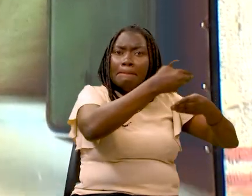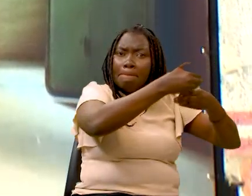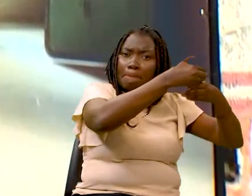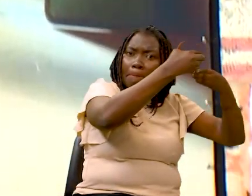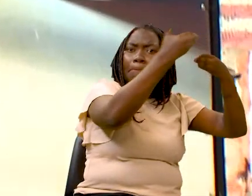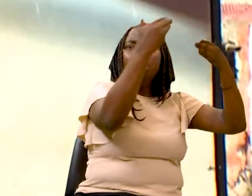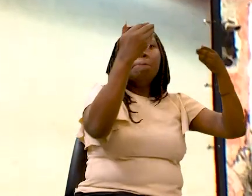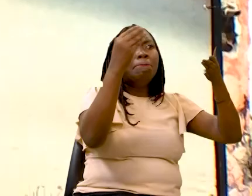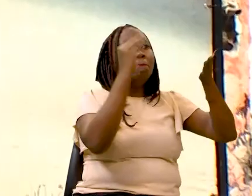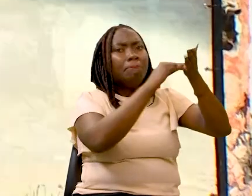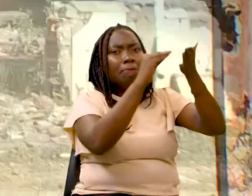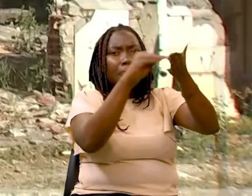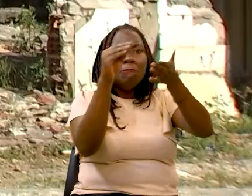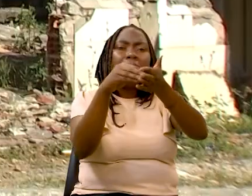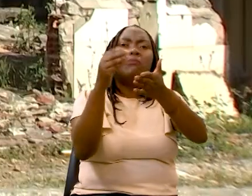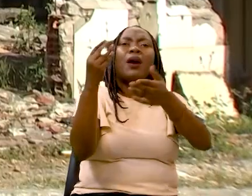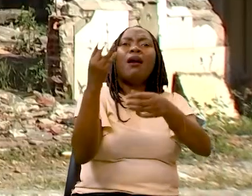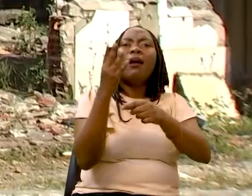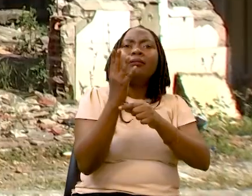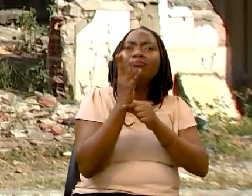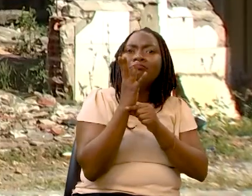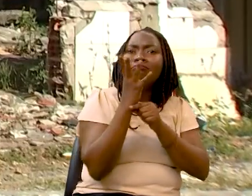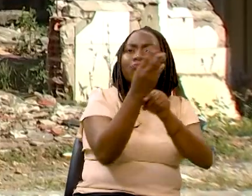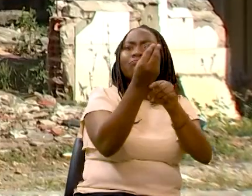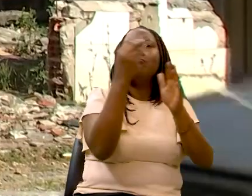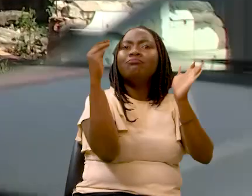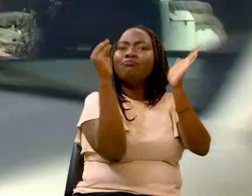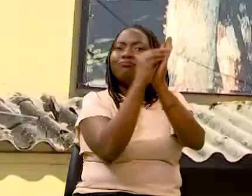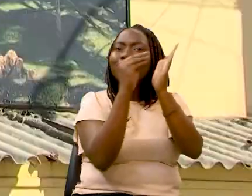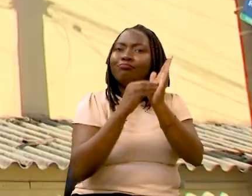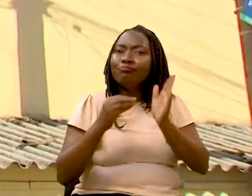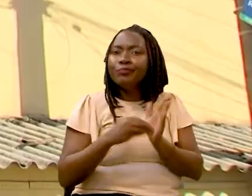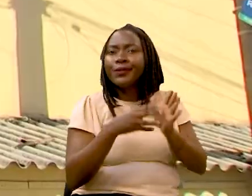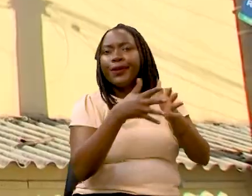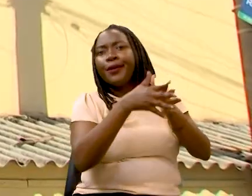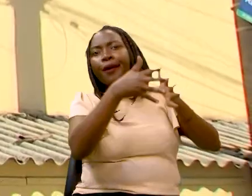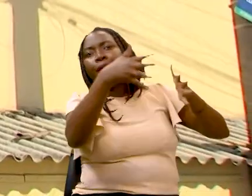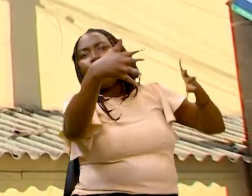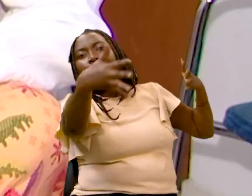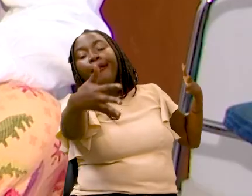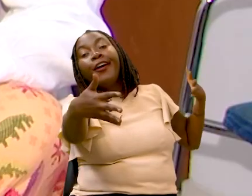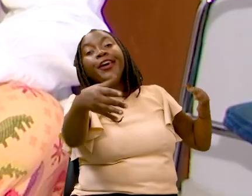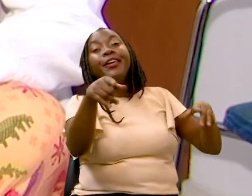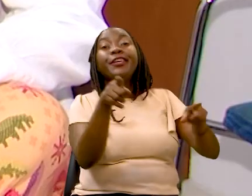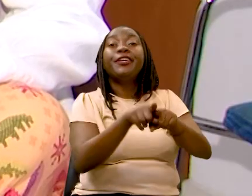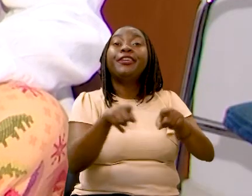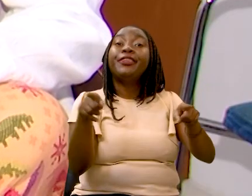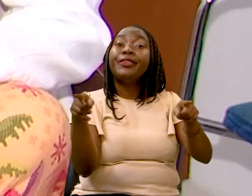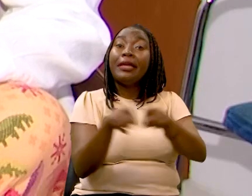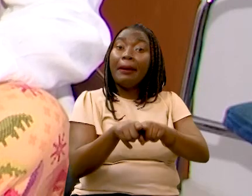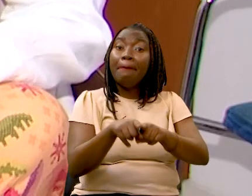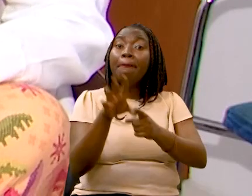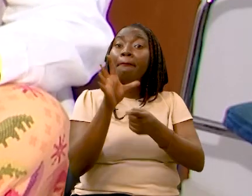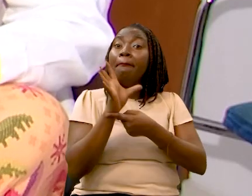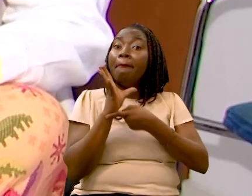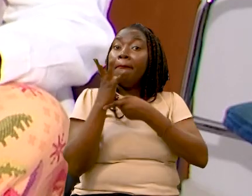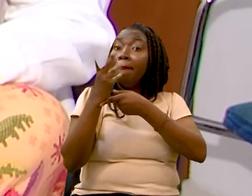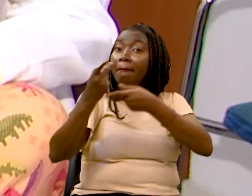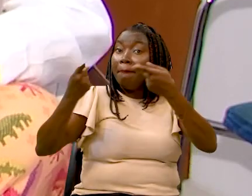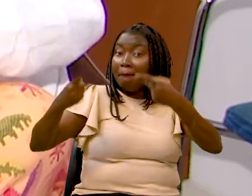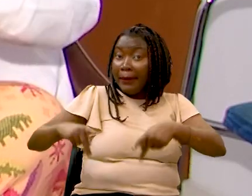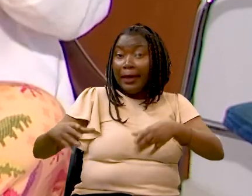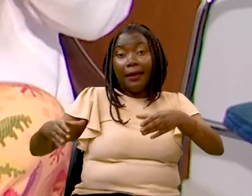ocupando paredes, muros da comunidade com obras em grandes dimensões